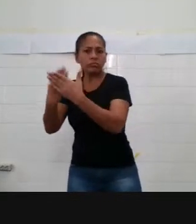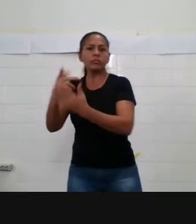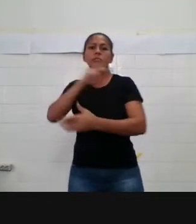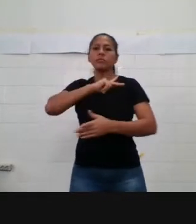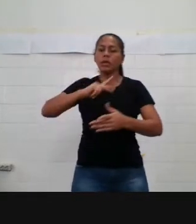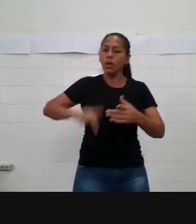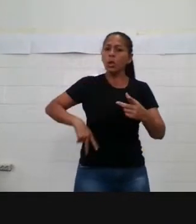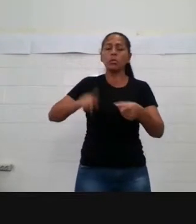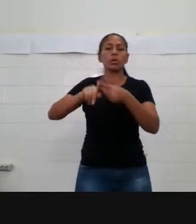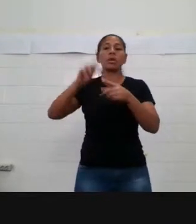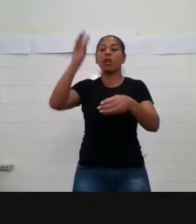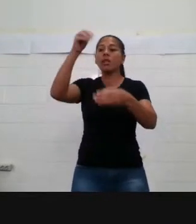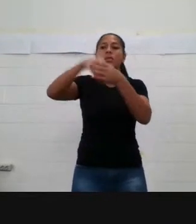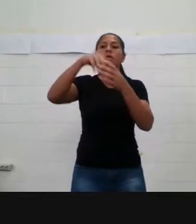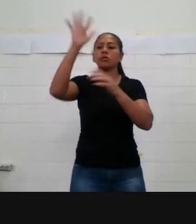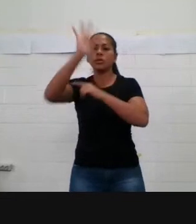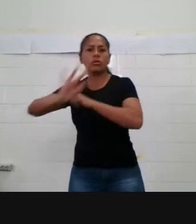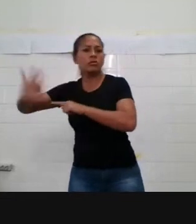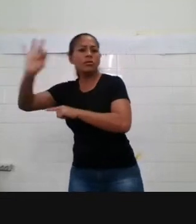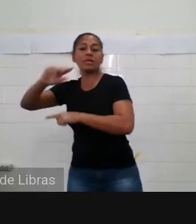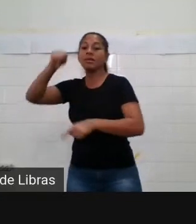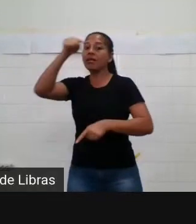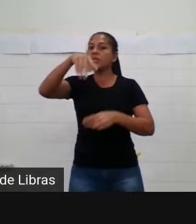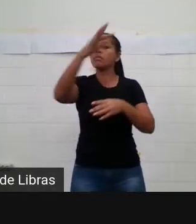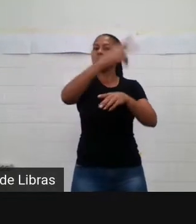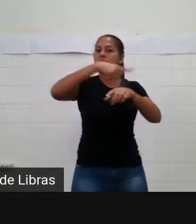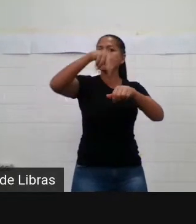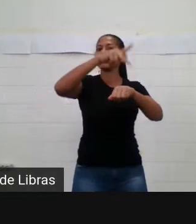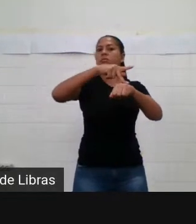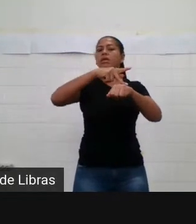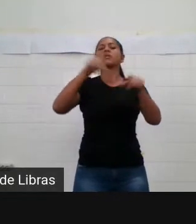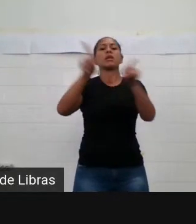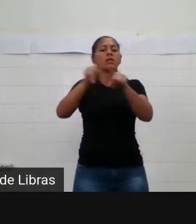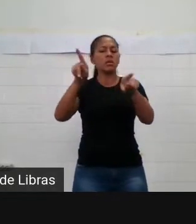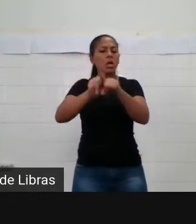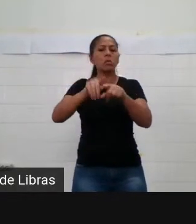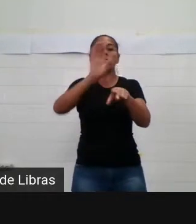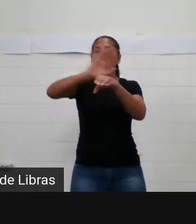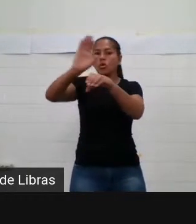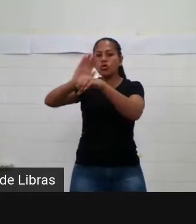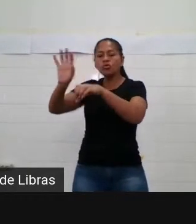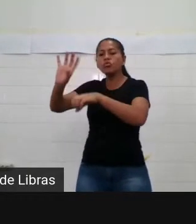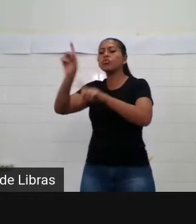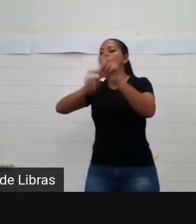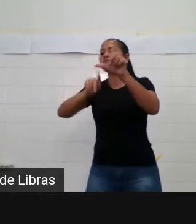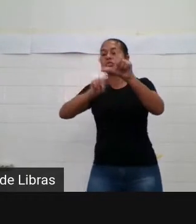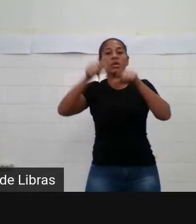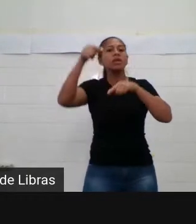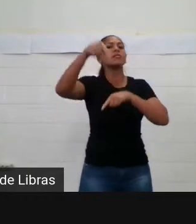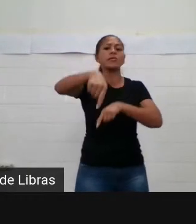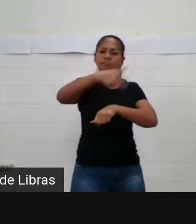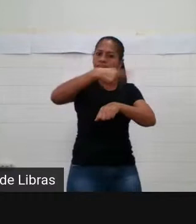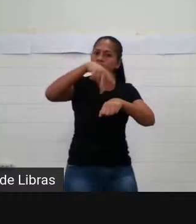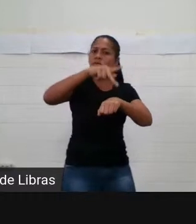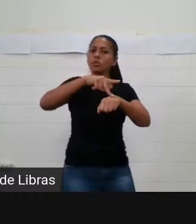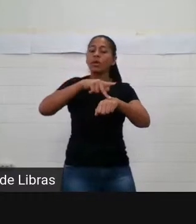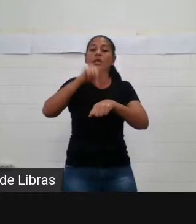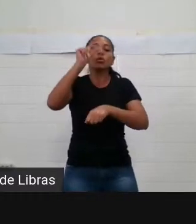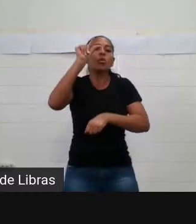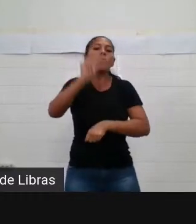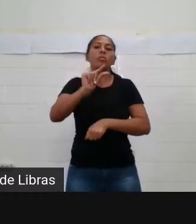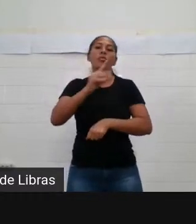nas universidades desse país, né? Seja nos cursos de letras desse país, muito pouco se conhece a respeito de Maria